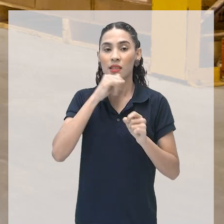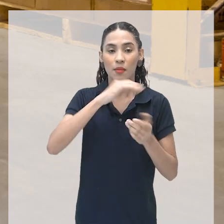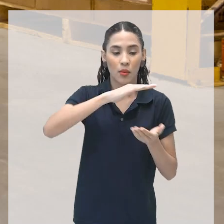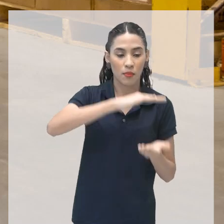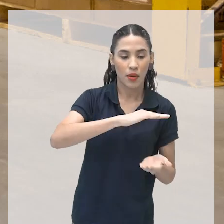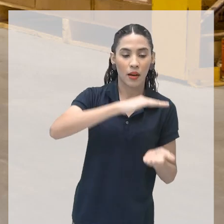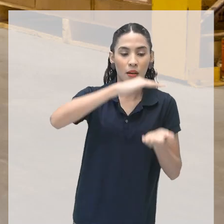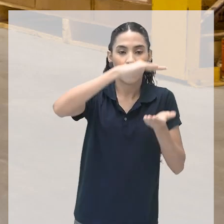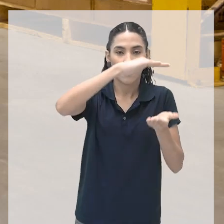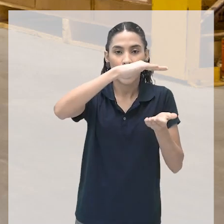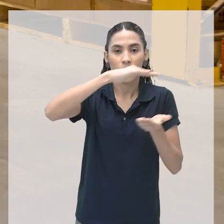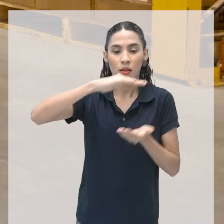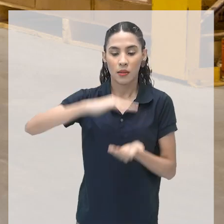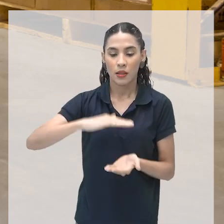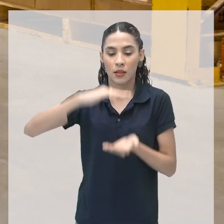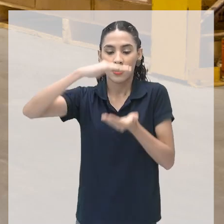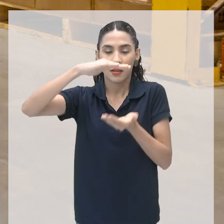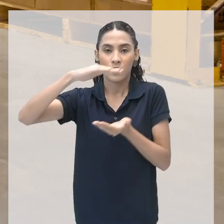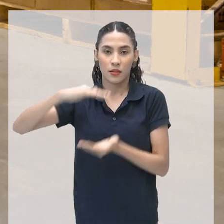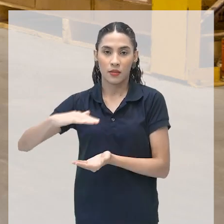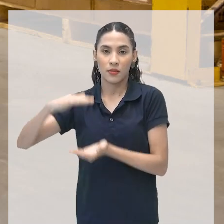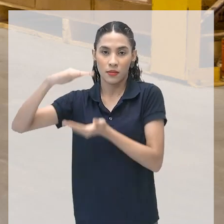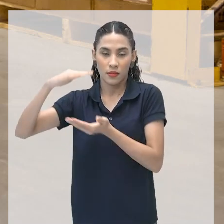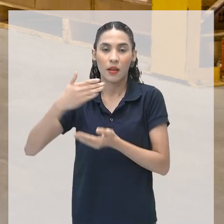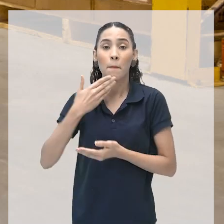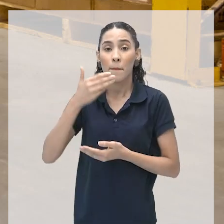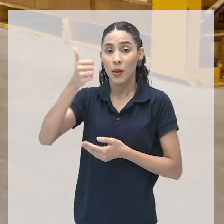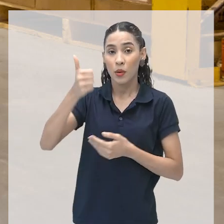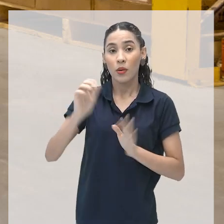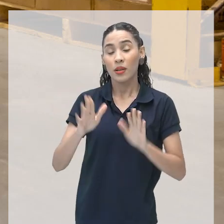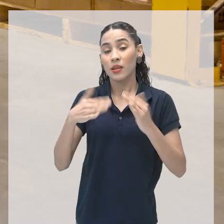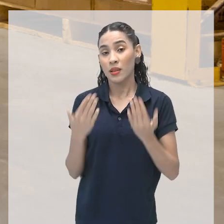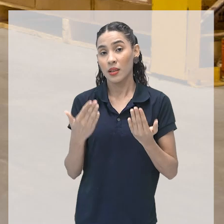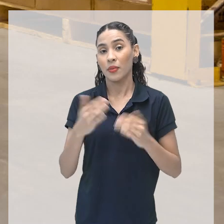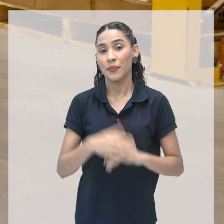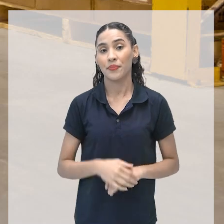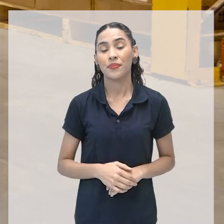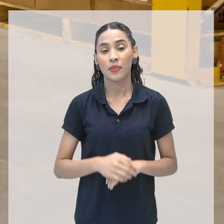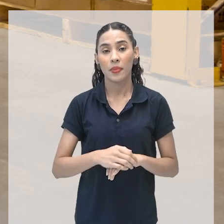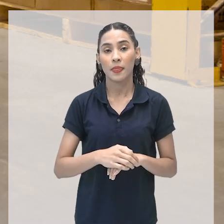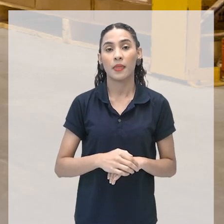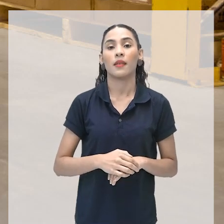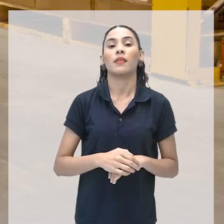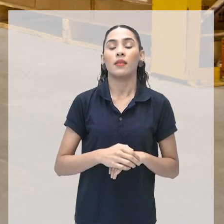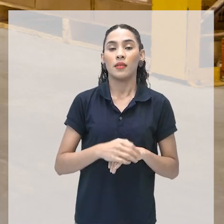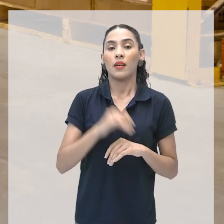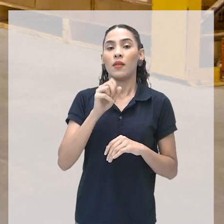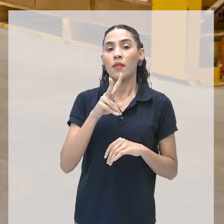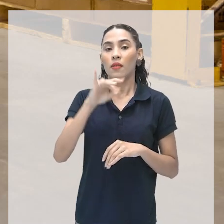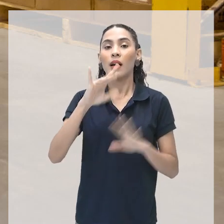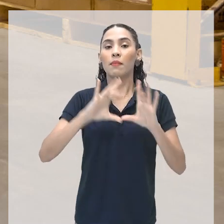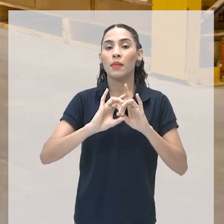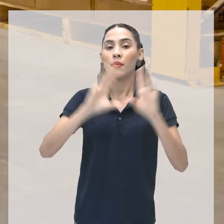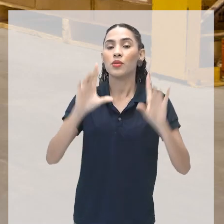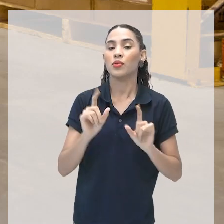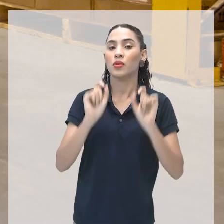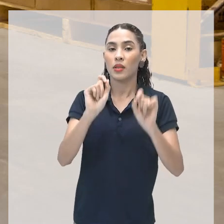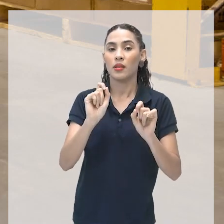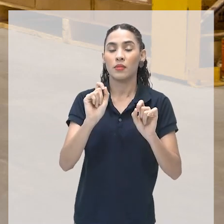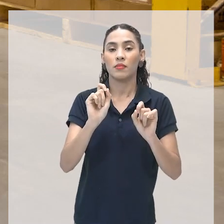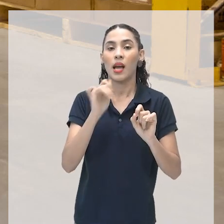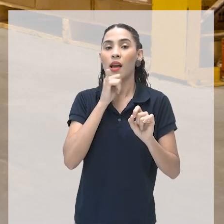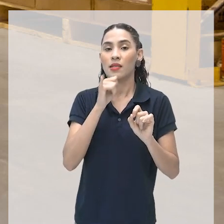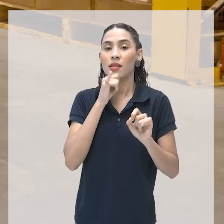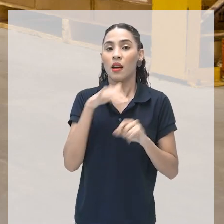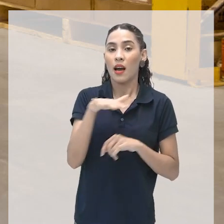de maneira melhor aí as mercadorias, certo? Então, em outras palavras, os pallets eles vão permitir que uma